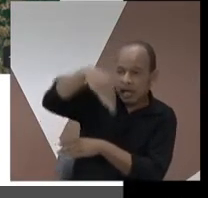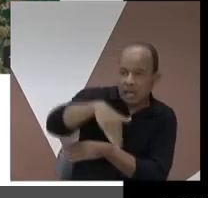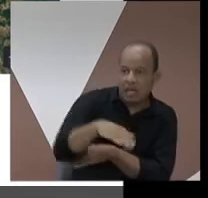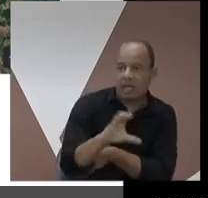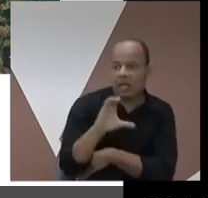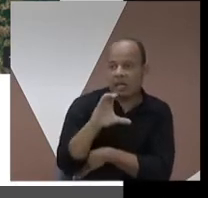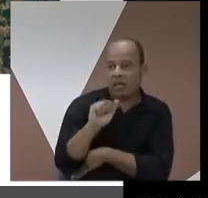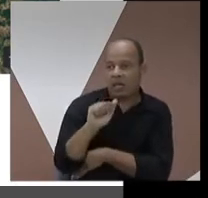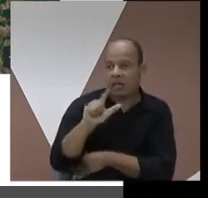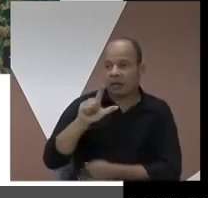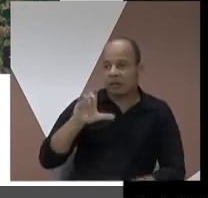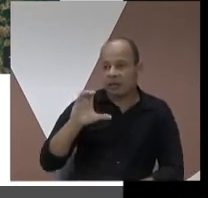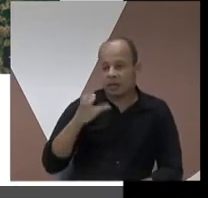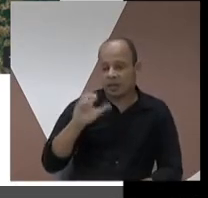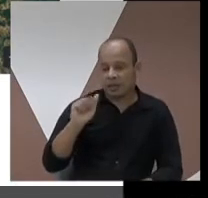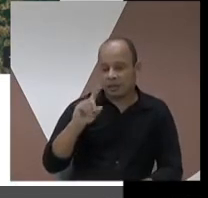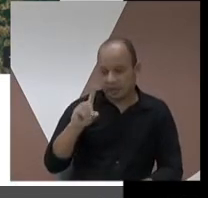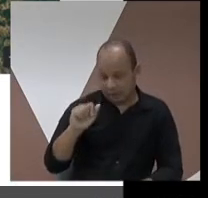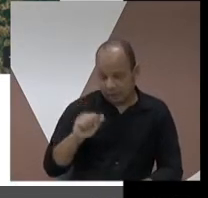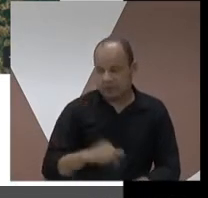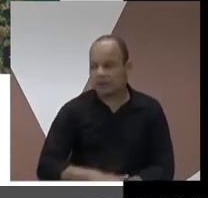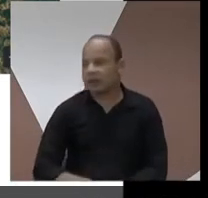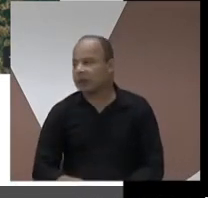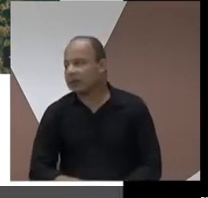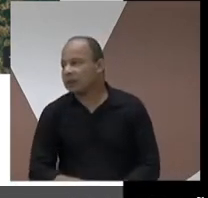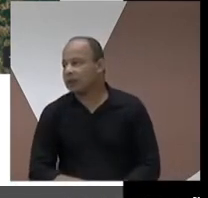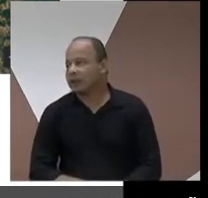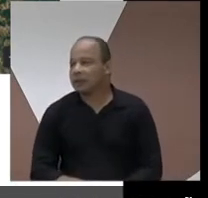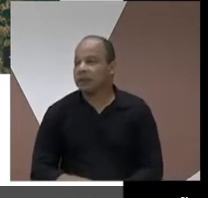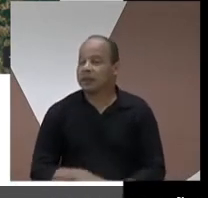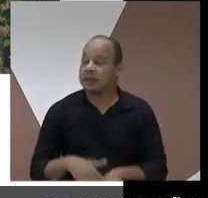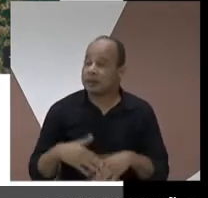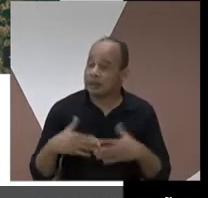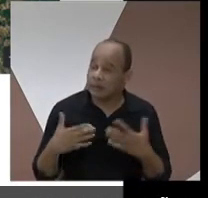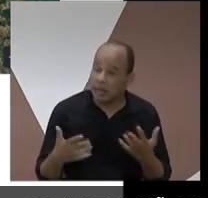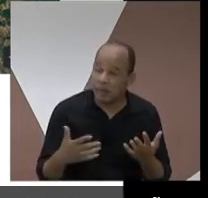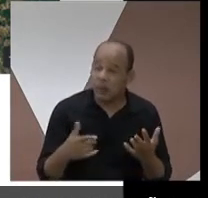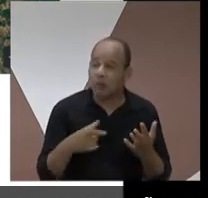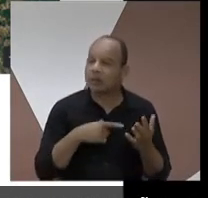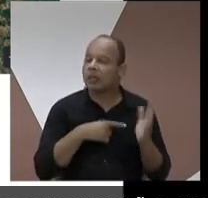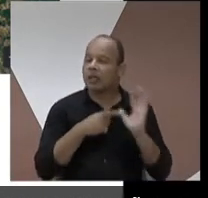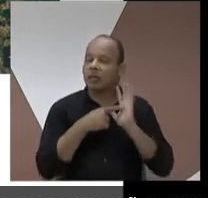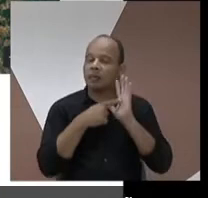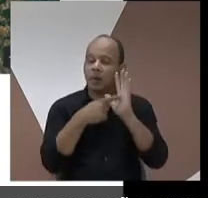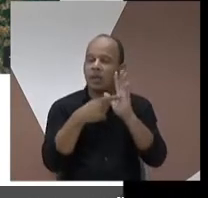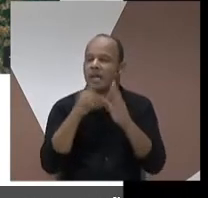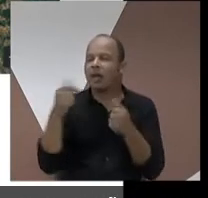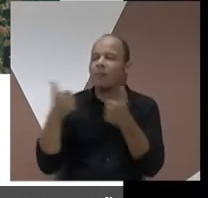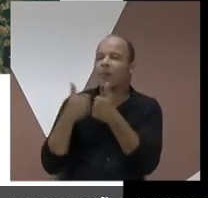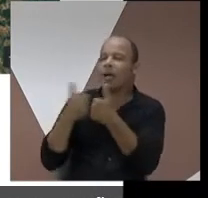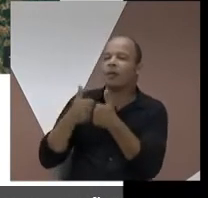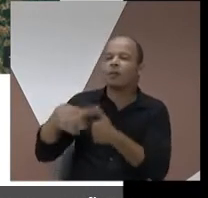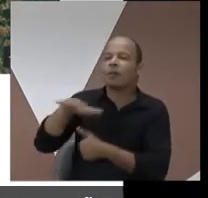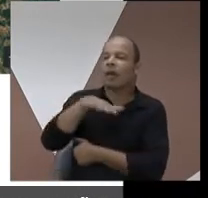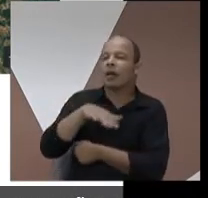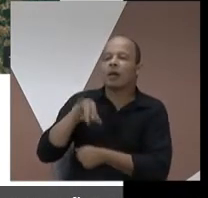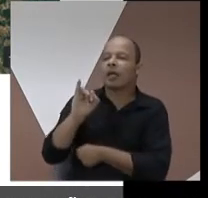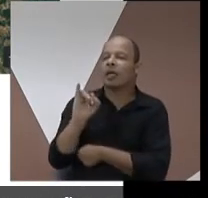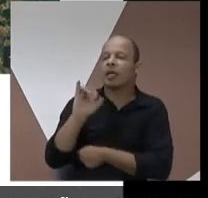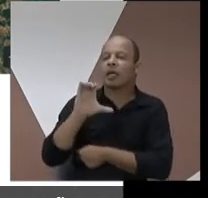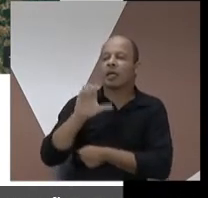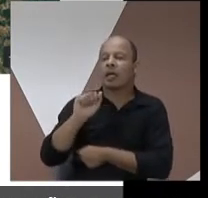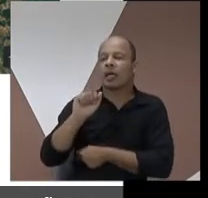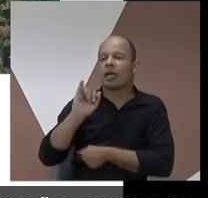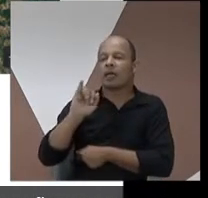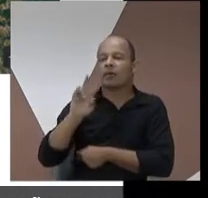né? E aí a diferença que ali na altura do Icai Vera, mais ou menos, o traçado